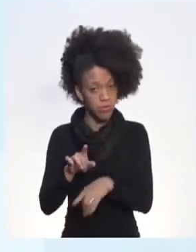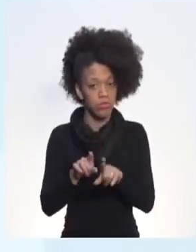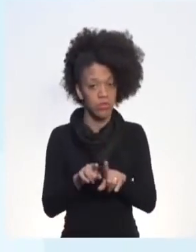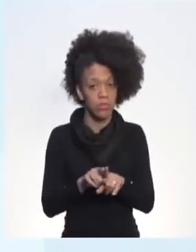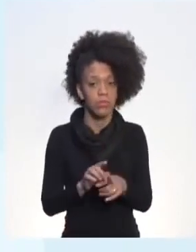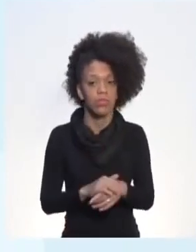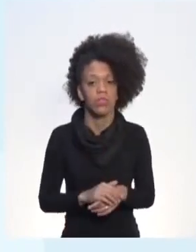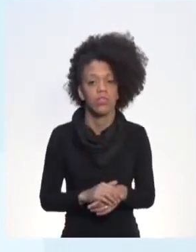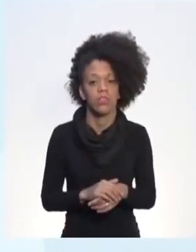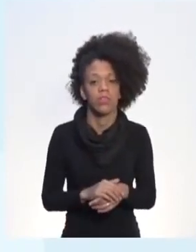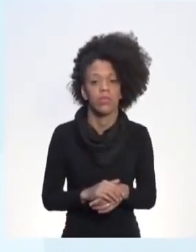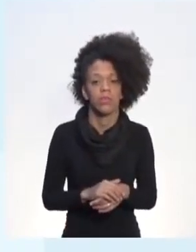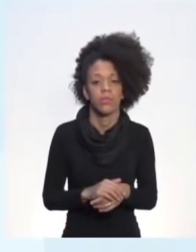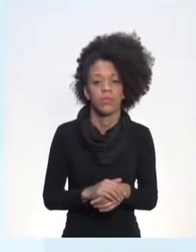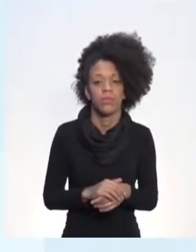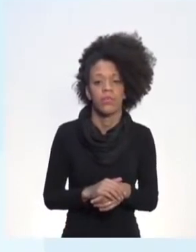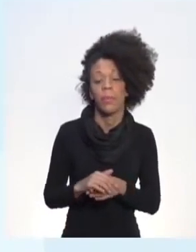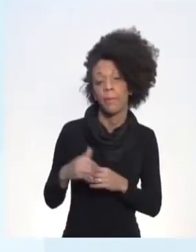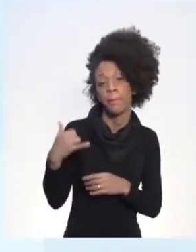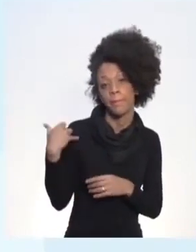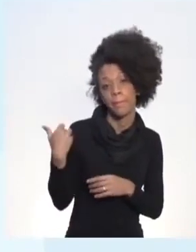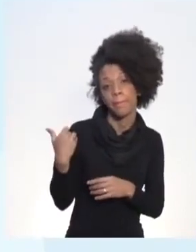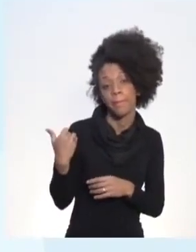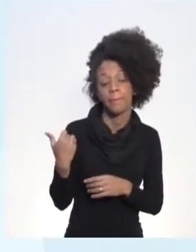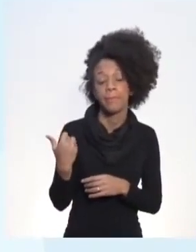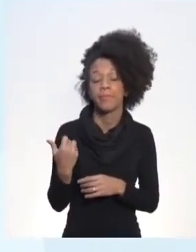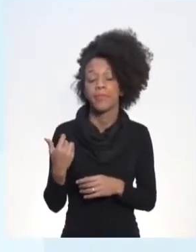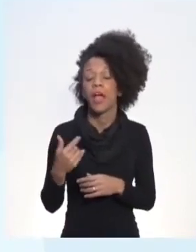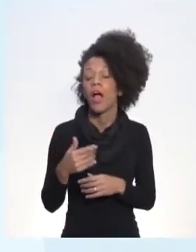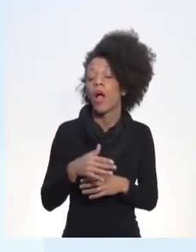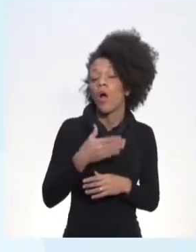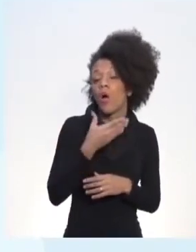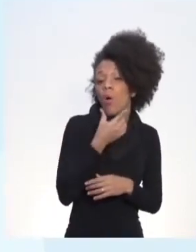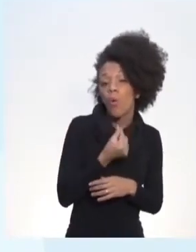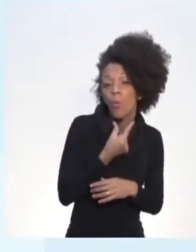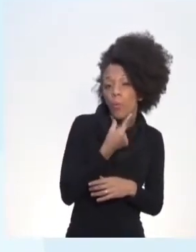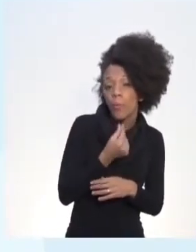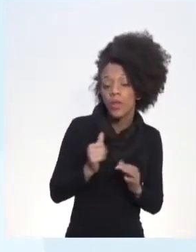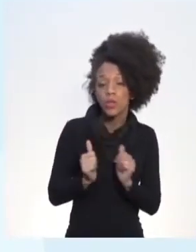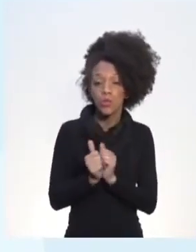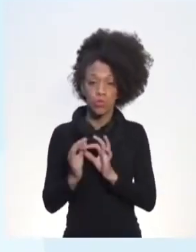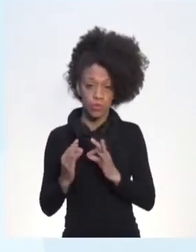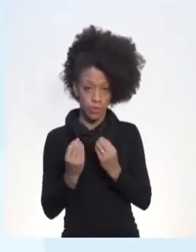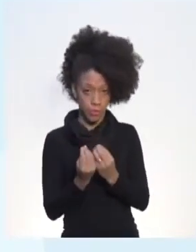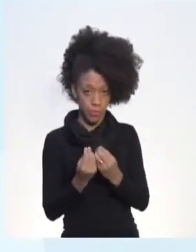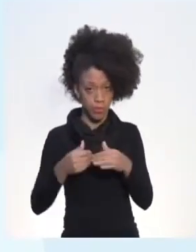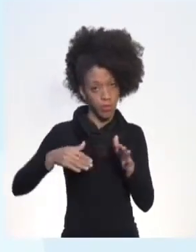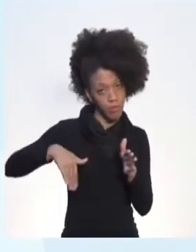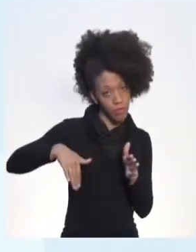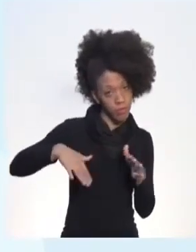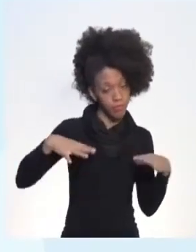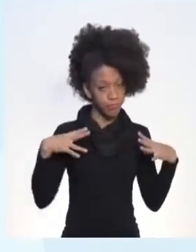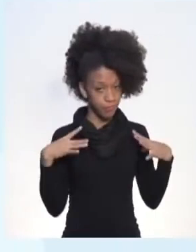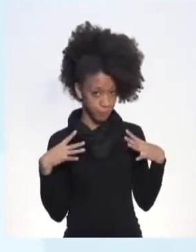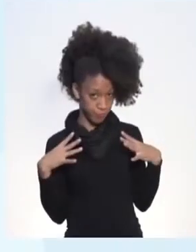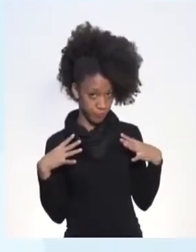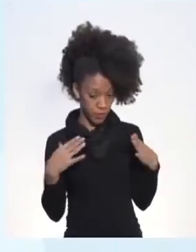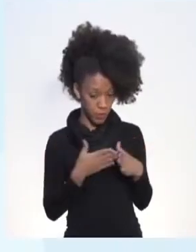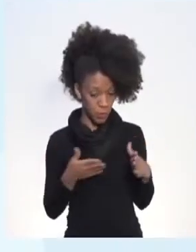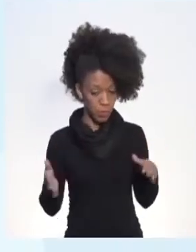O menino ou menininho vai com sua família tirar férias durante a pandemia. Espera